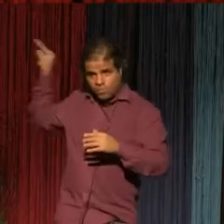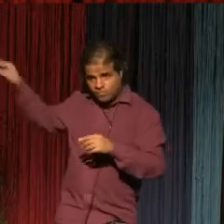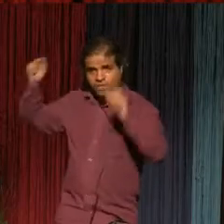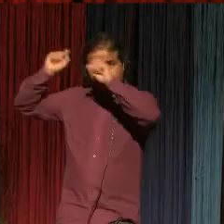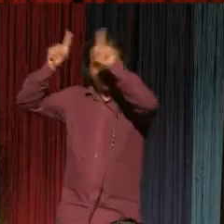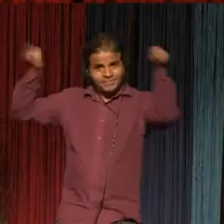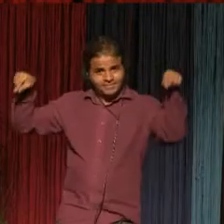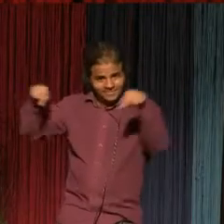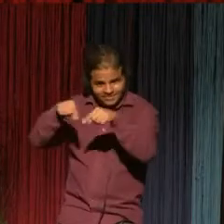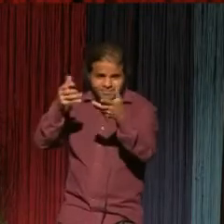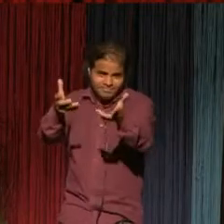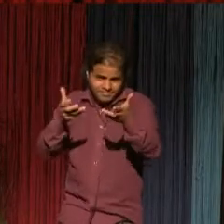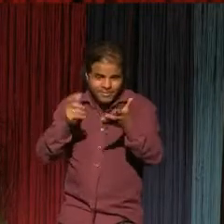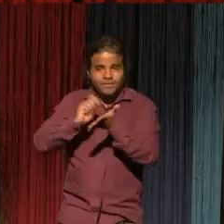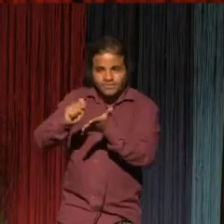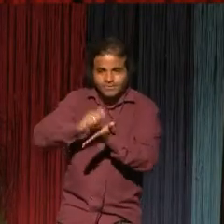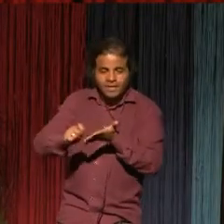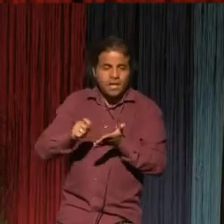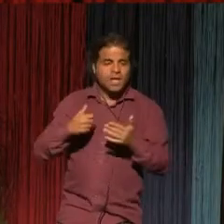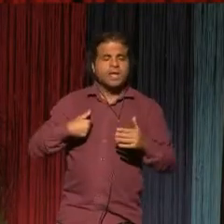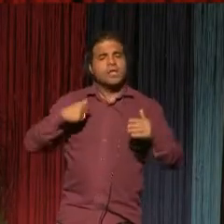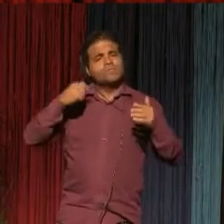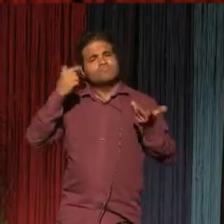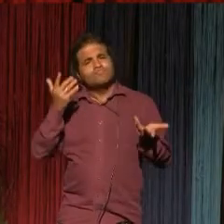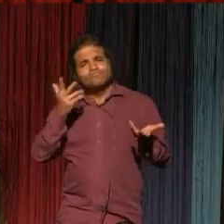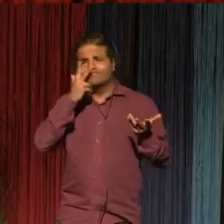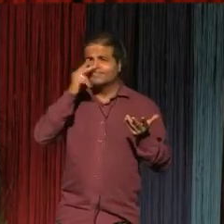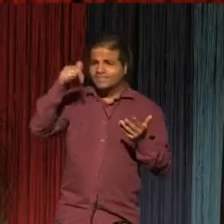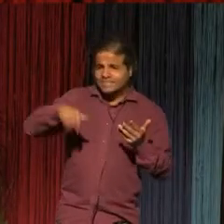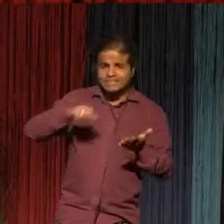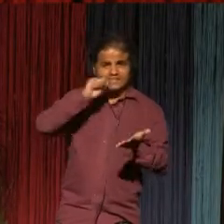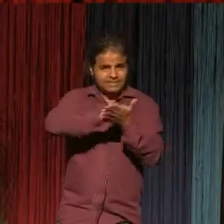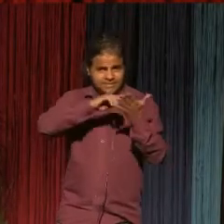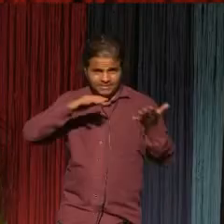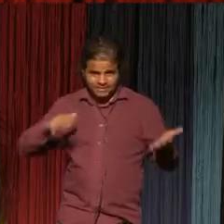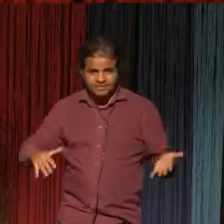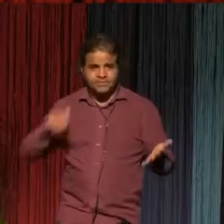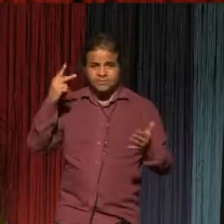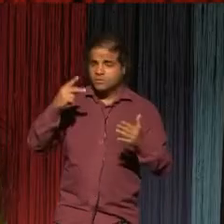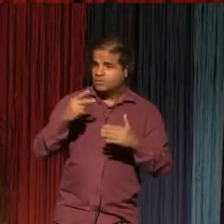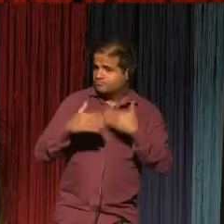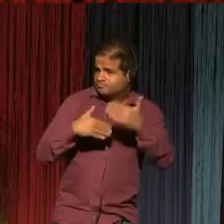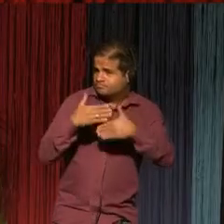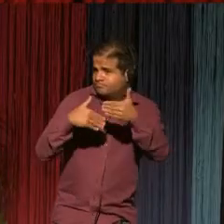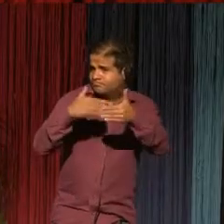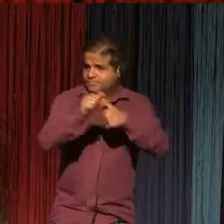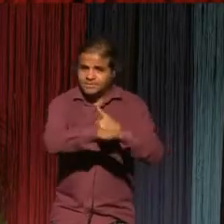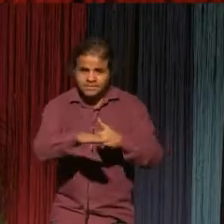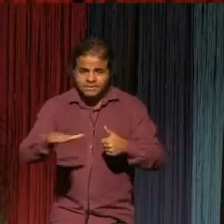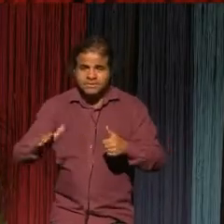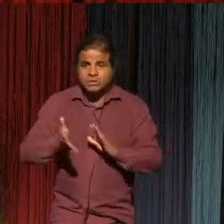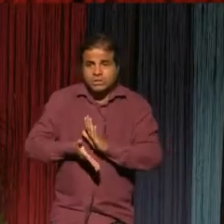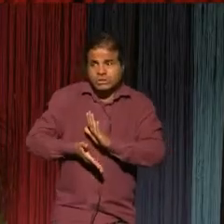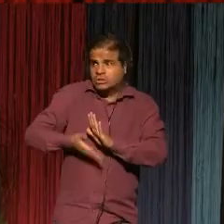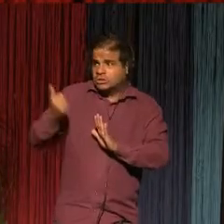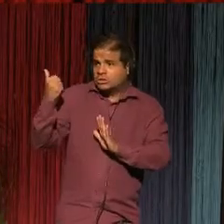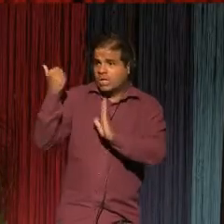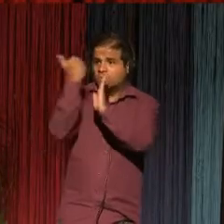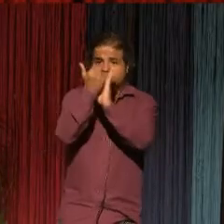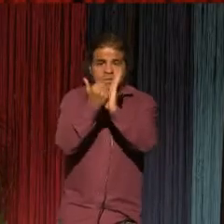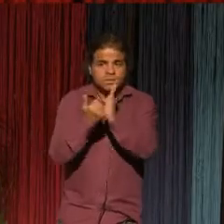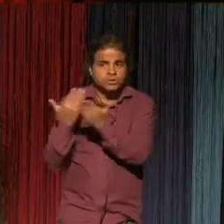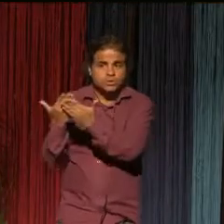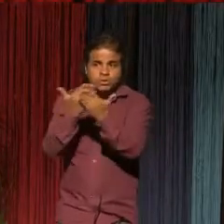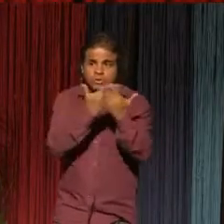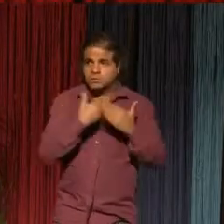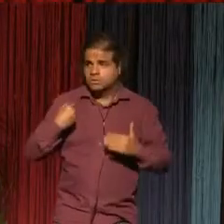tela. Eu temo que as atividades necessárias para o sucesso das crianças estão sendo tiradas dos currículos